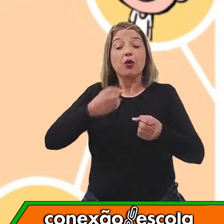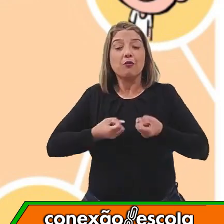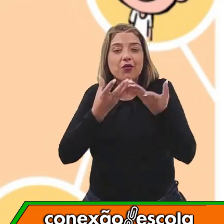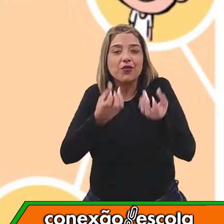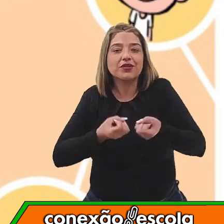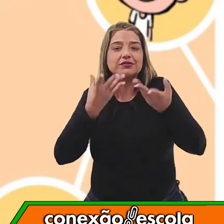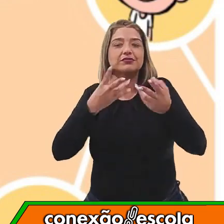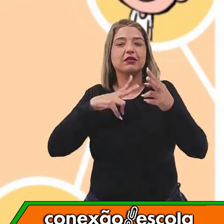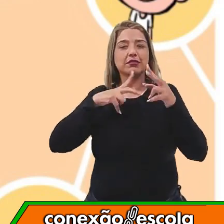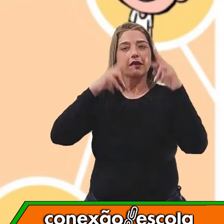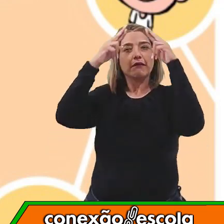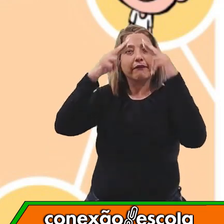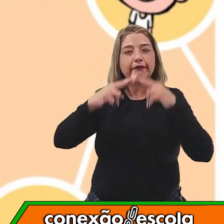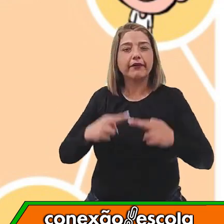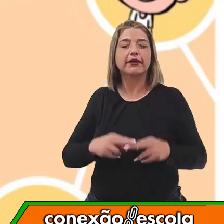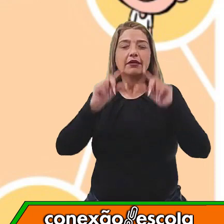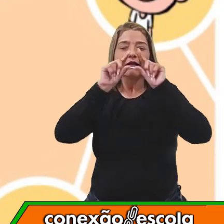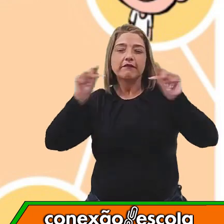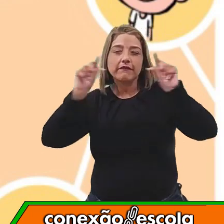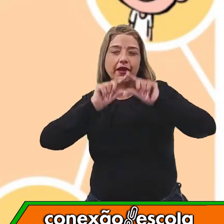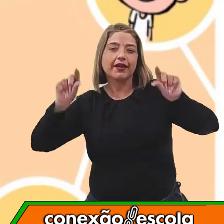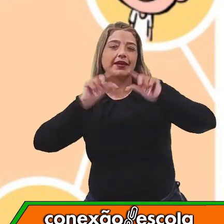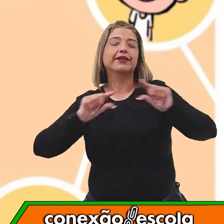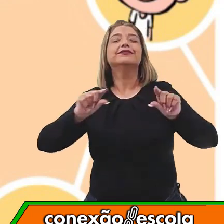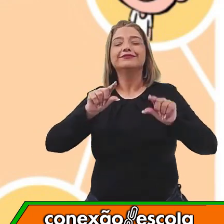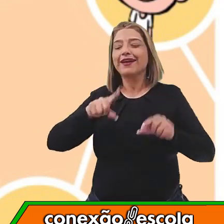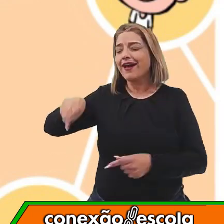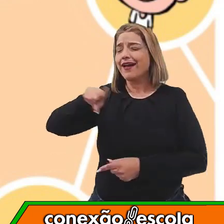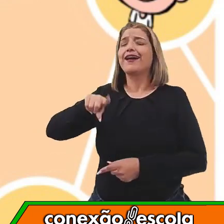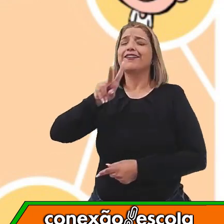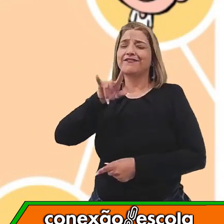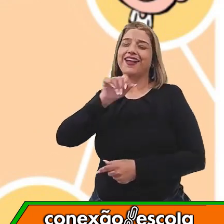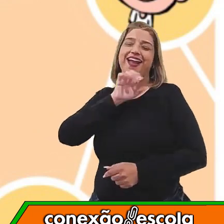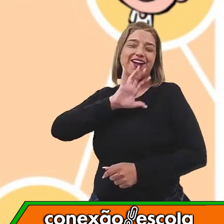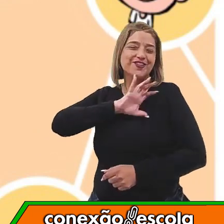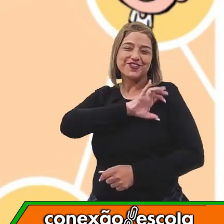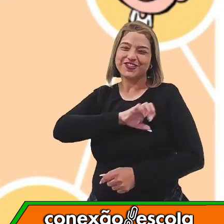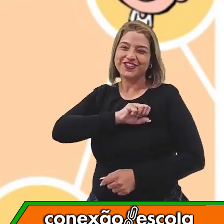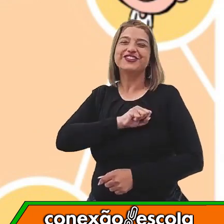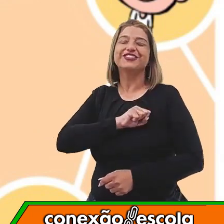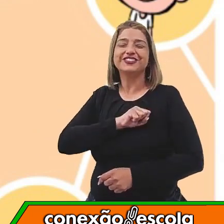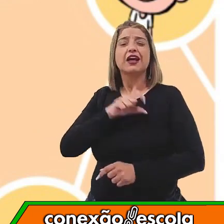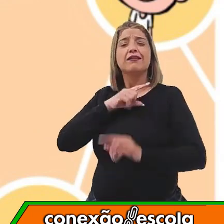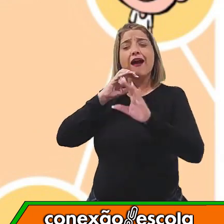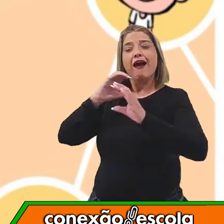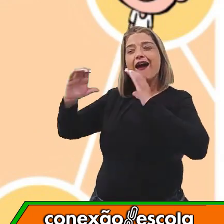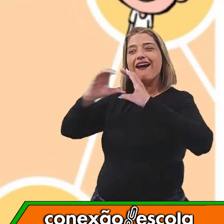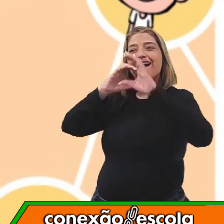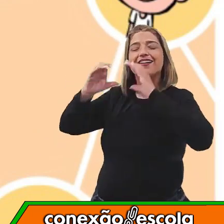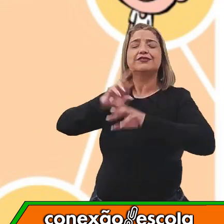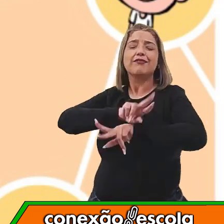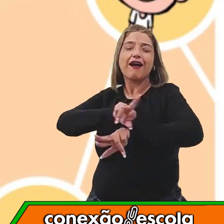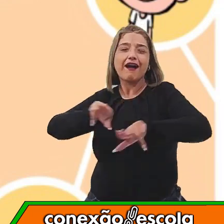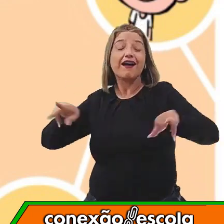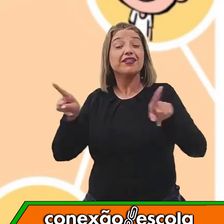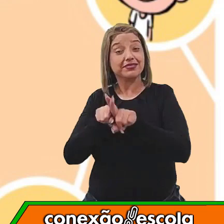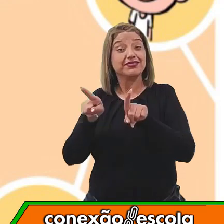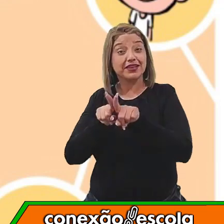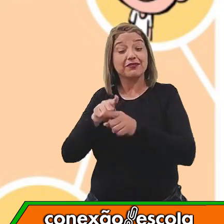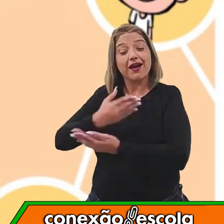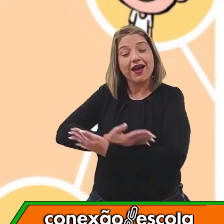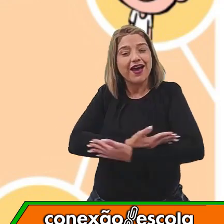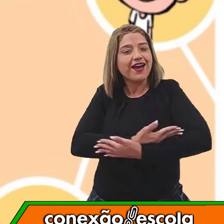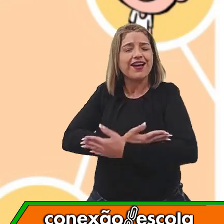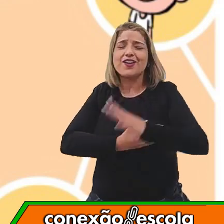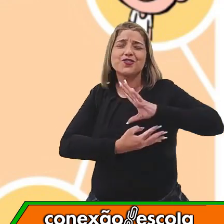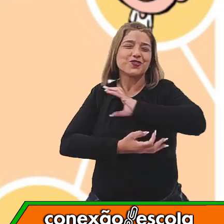de rimas e versos? Certeza que eles vão adorar. Cante diferentes canções para os bebês também. As